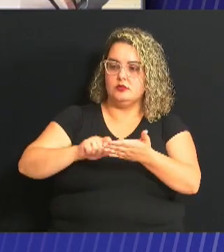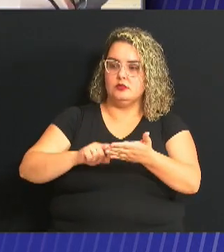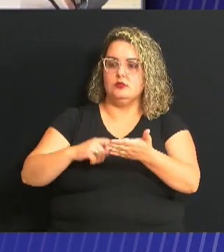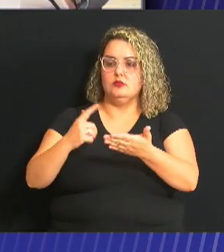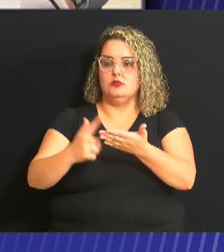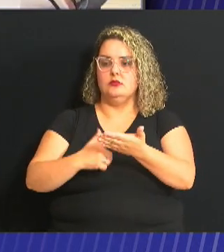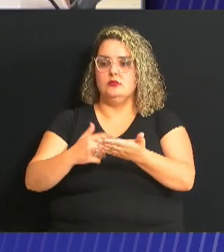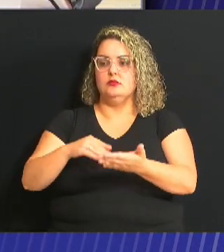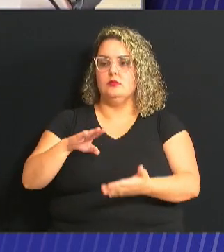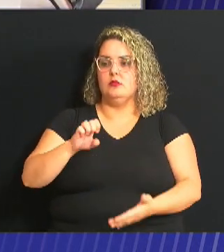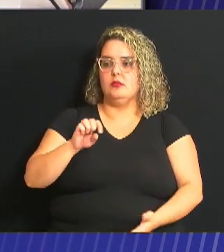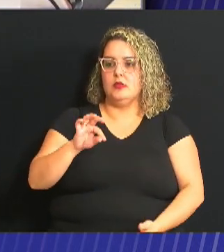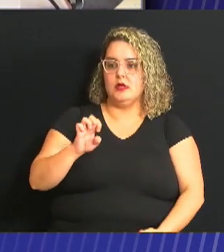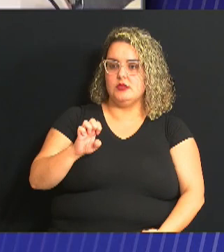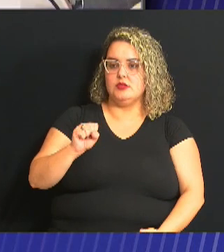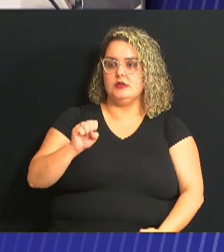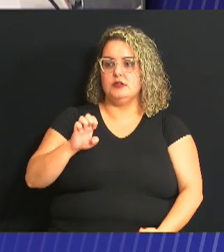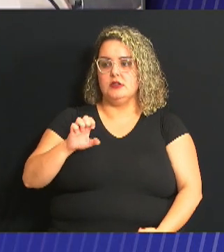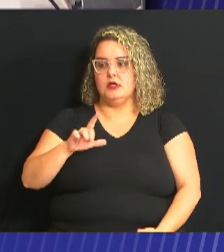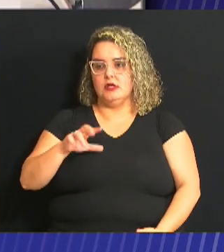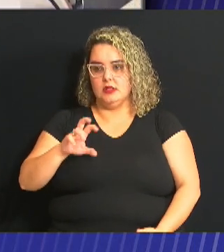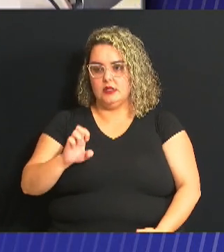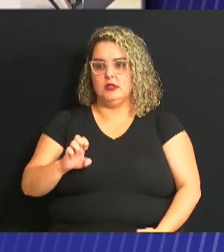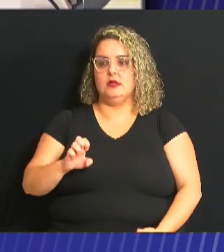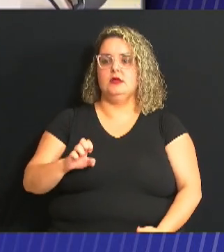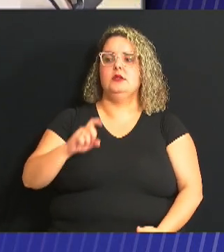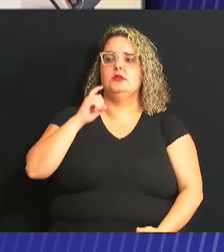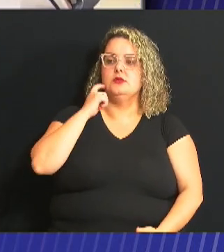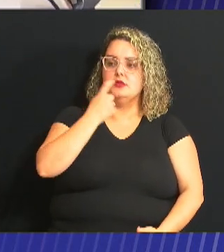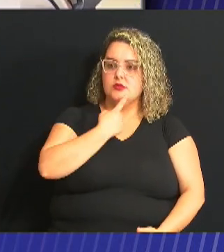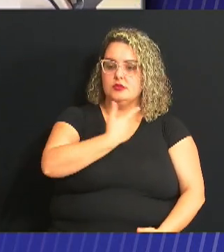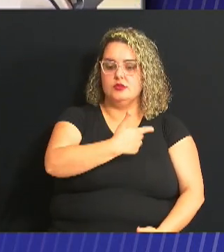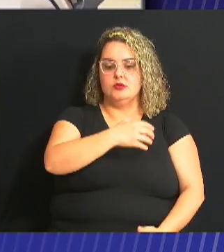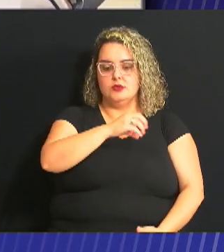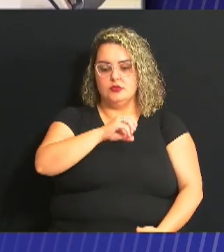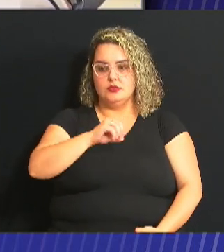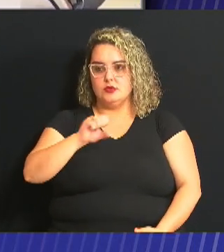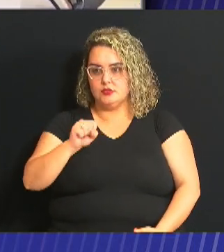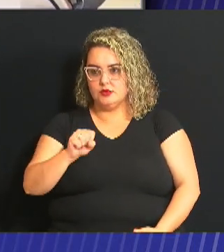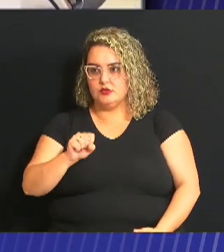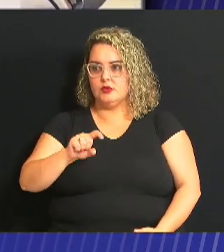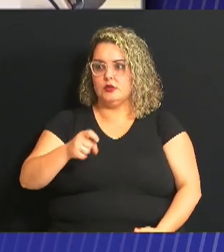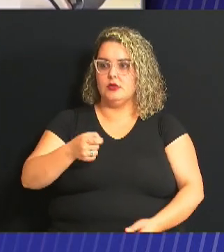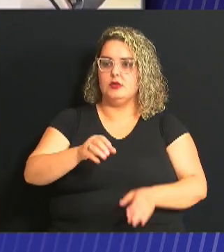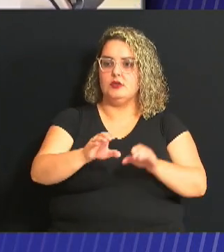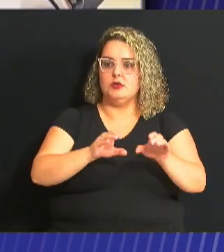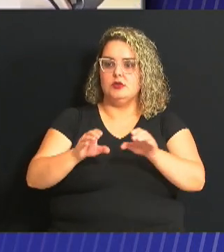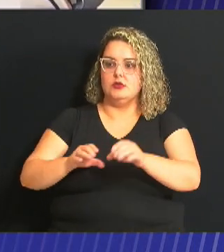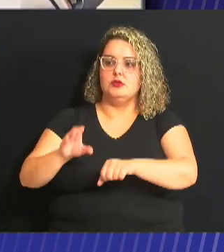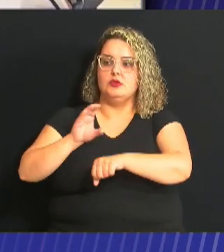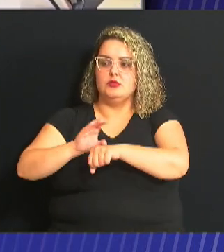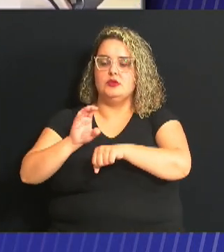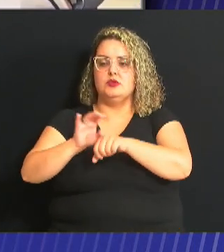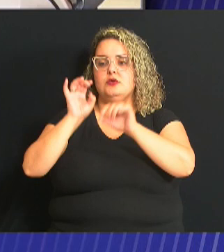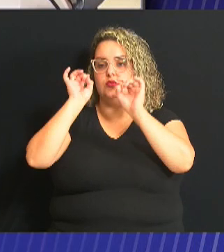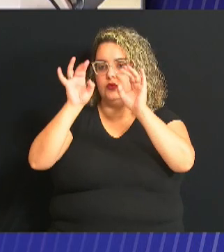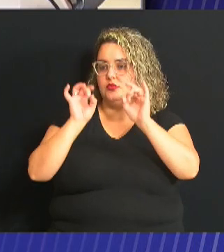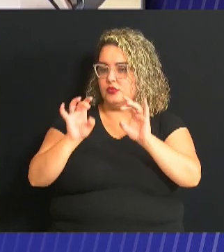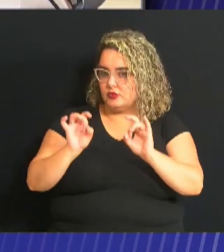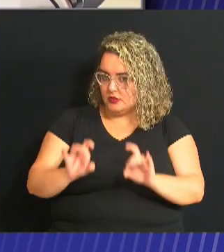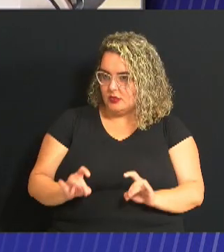em Ortodontia, editora Napoleão, em 2008, ex-coordenador de cursos de especialização